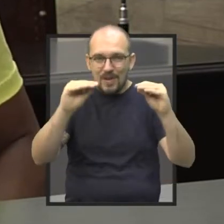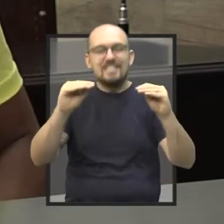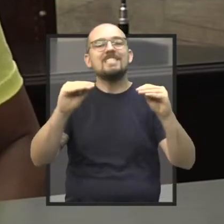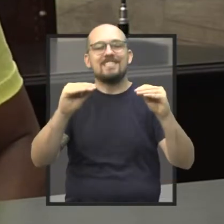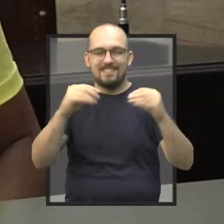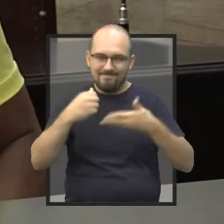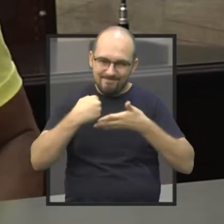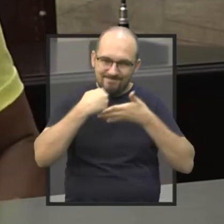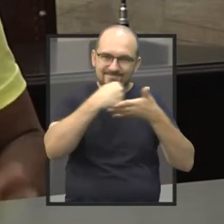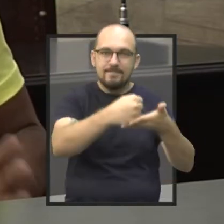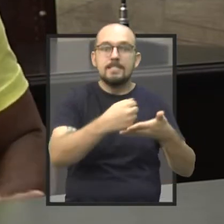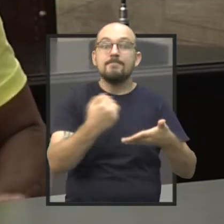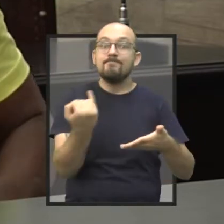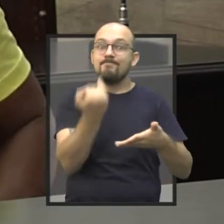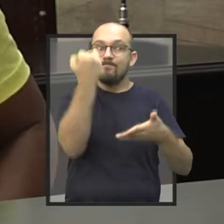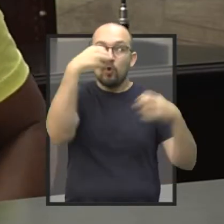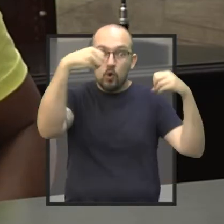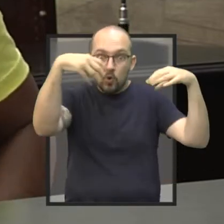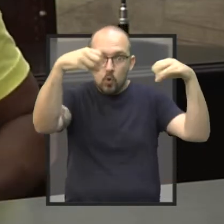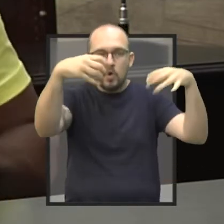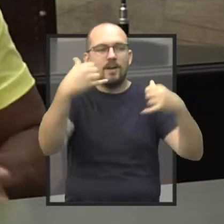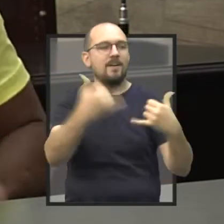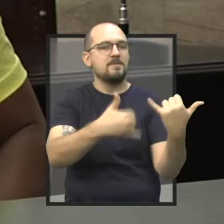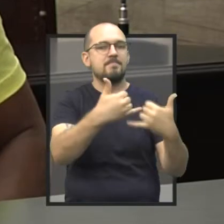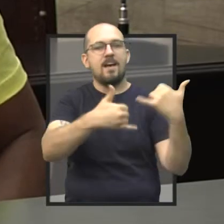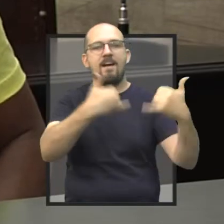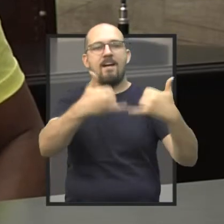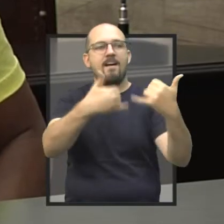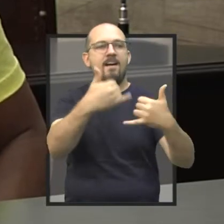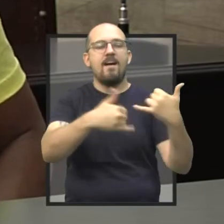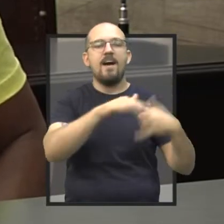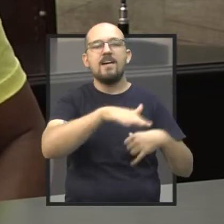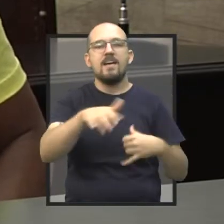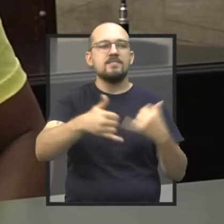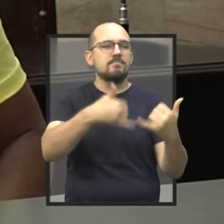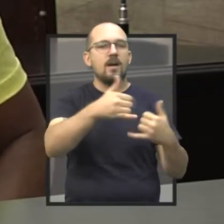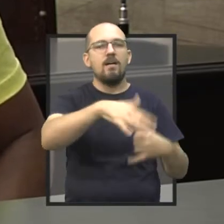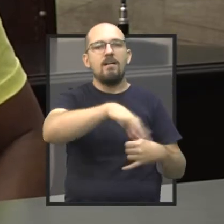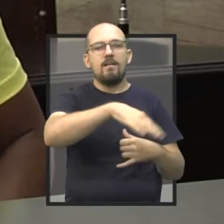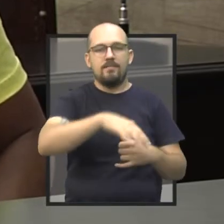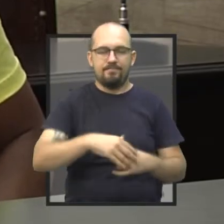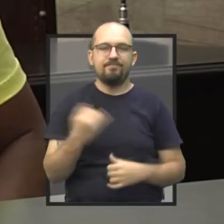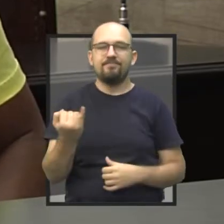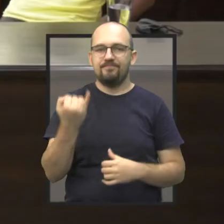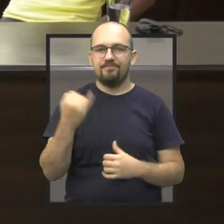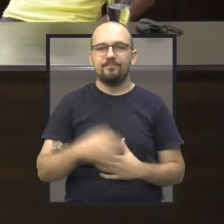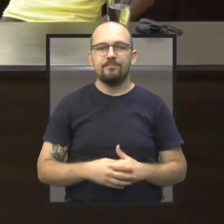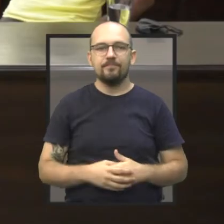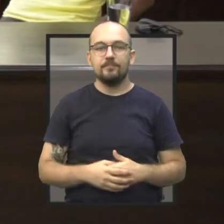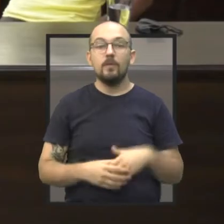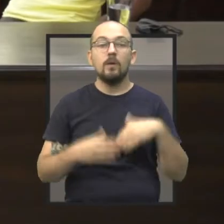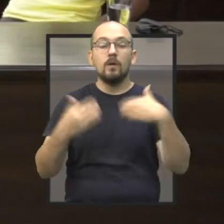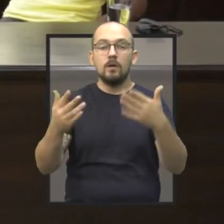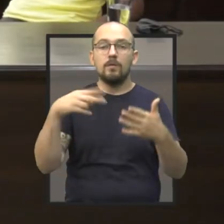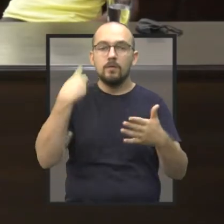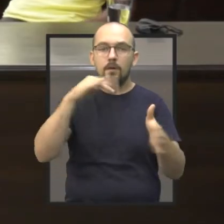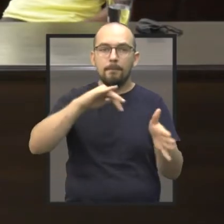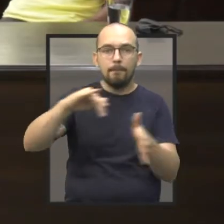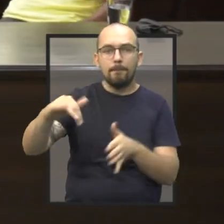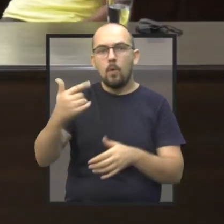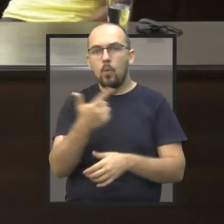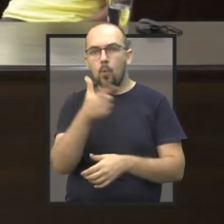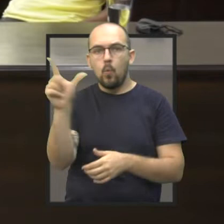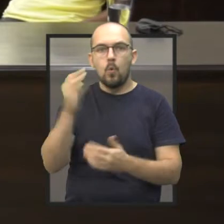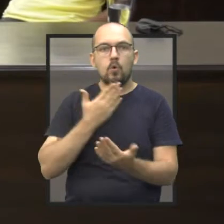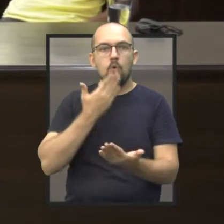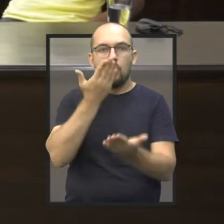ser muito bom, vai ser de grande valia para a população, que as crianças que participam naquele lugar lá. Vereador, tem um outro requerimento do